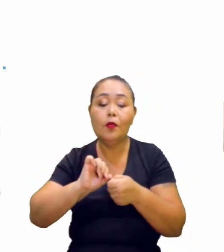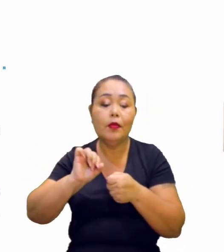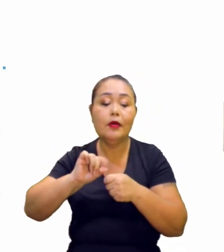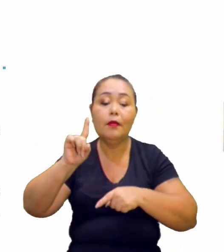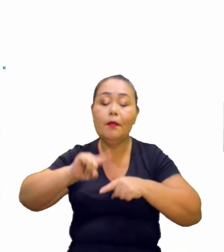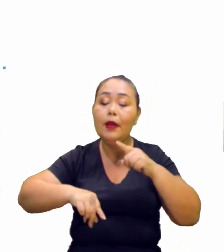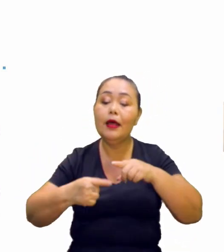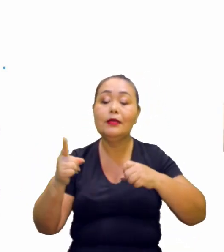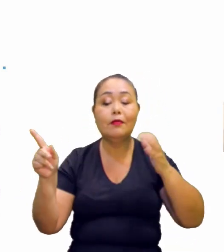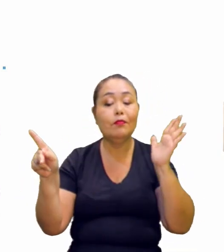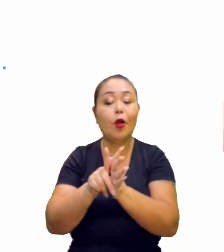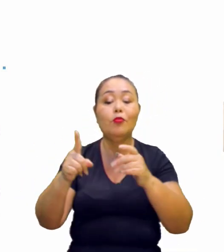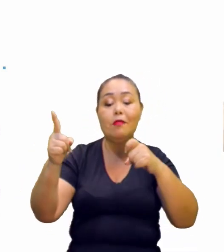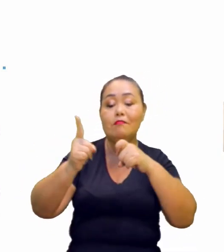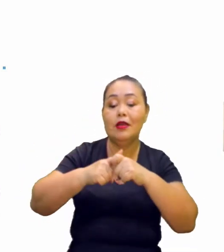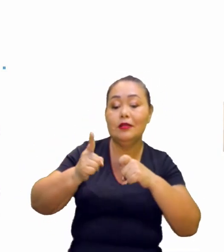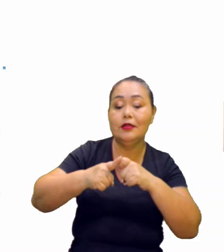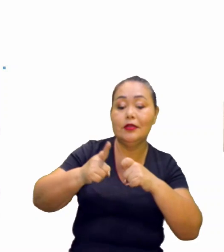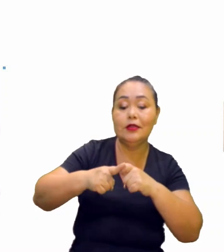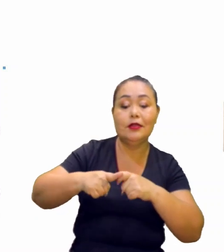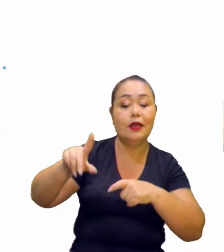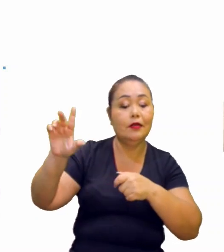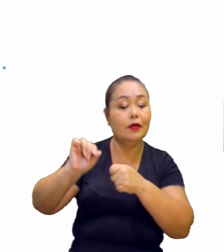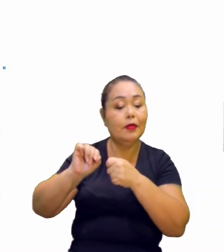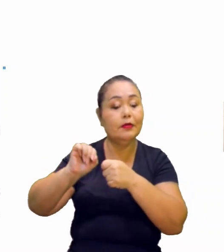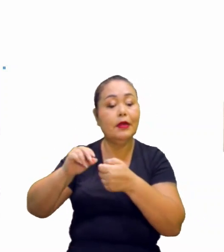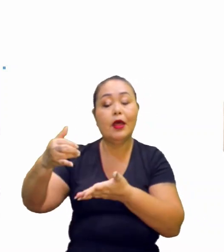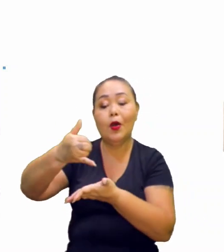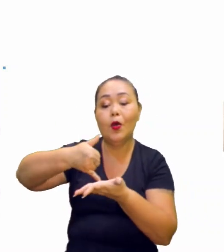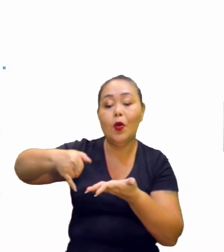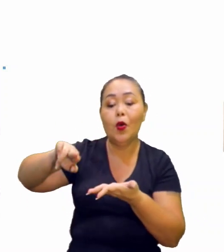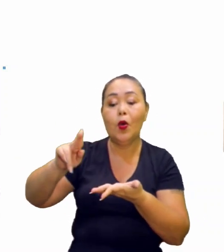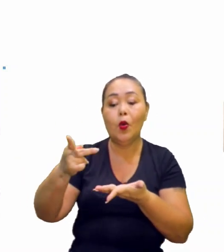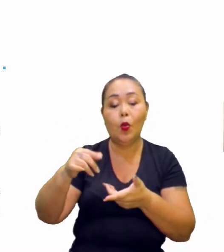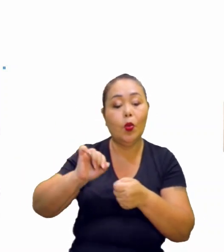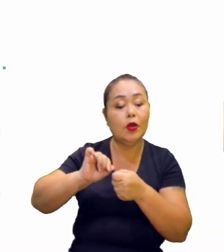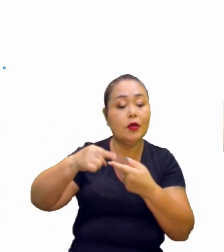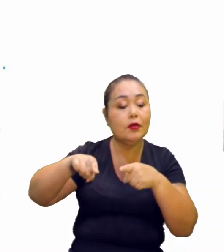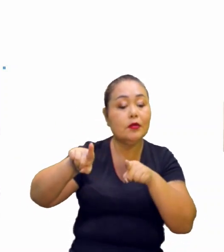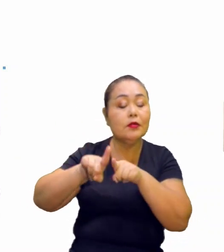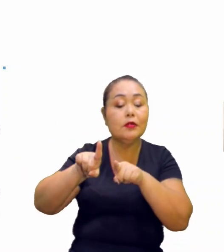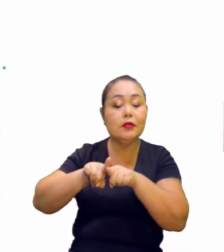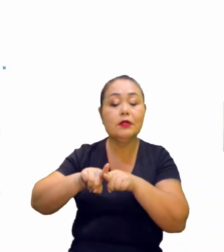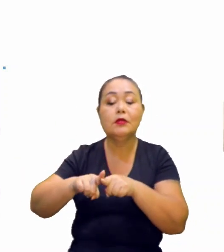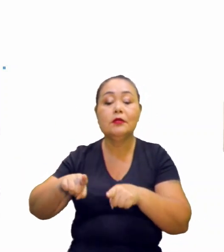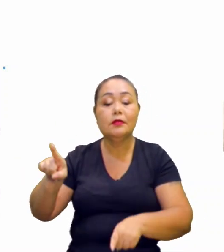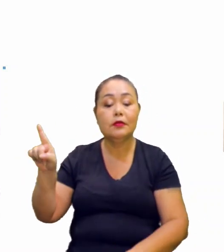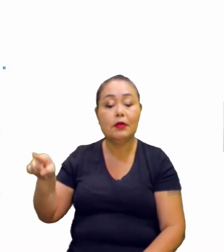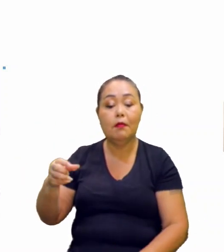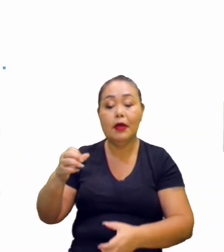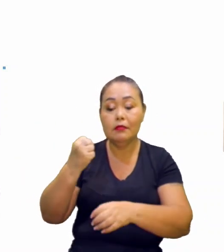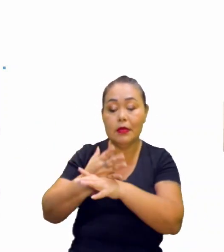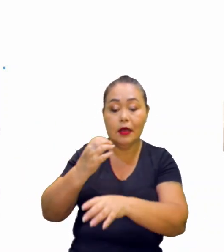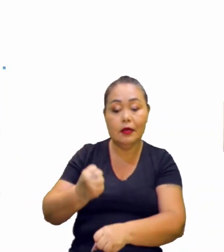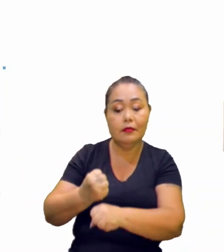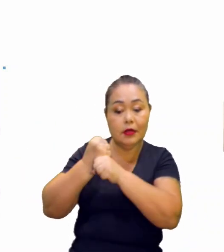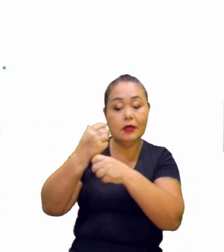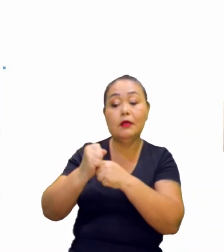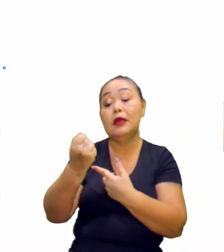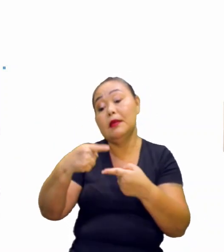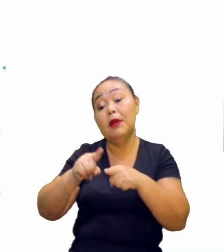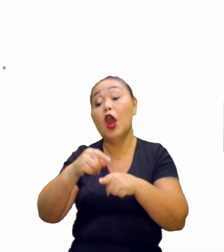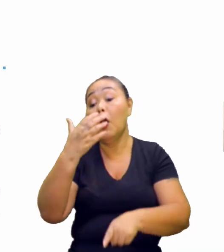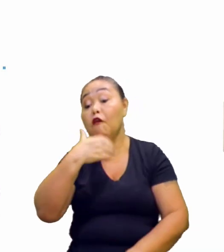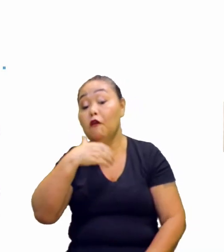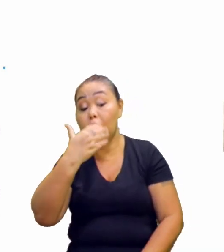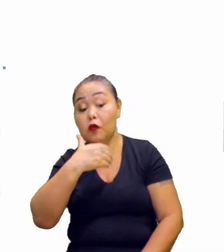plantas olerícolas, como couve, taioba, milho, mandioca e espécies tardias, frutíferas, palmito e lenha.